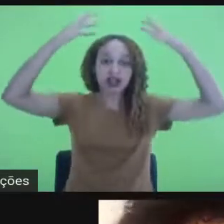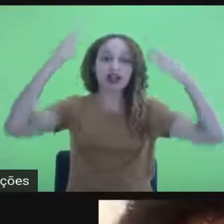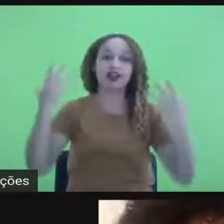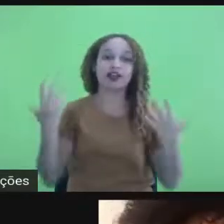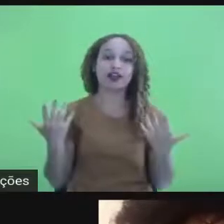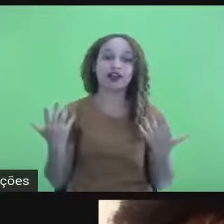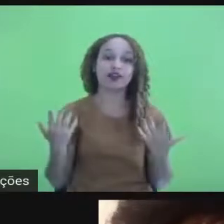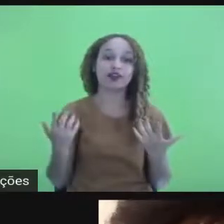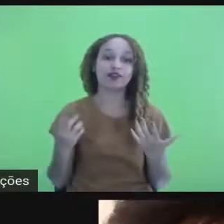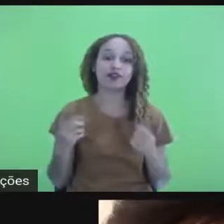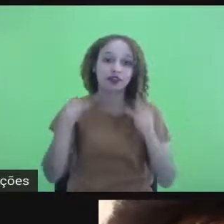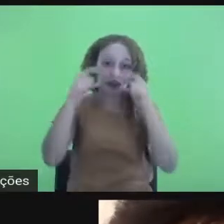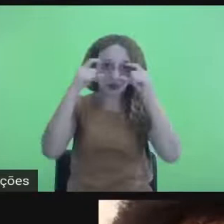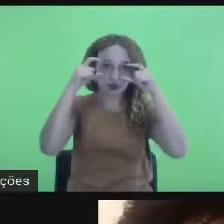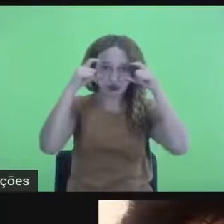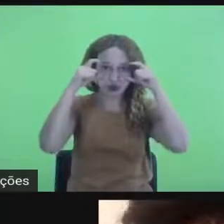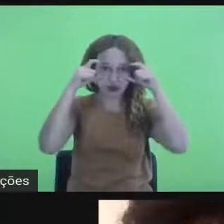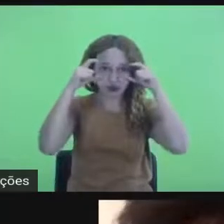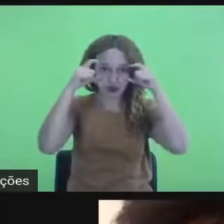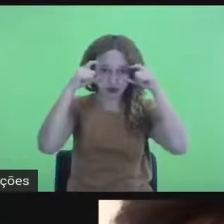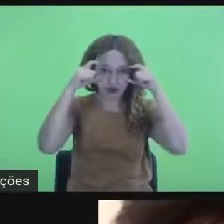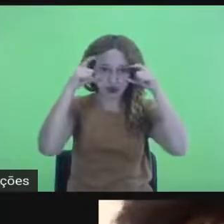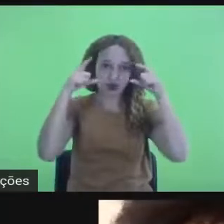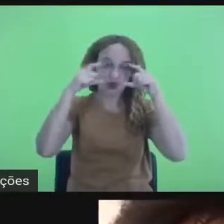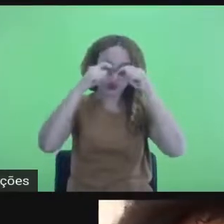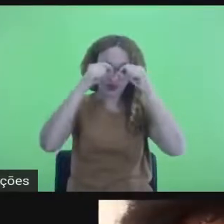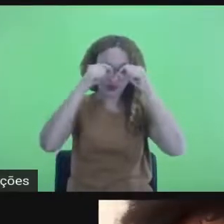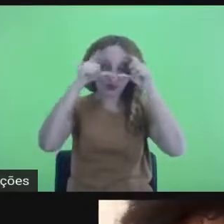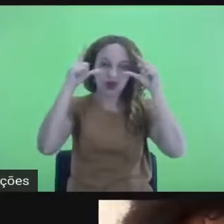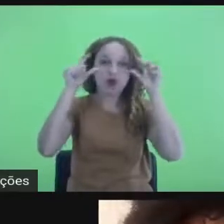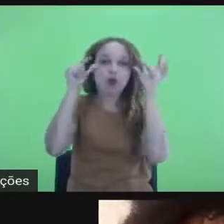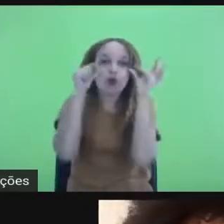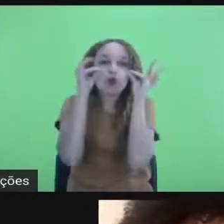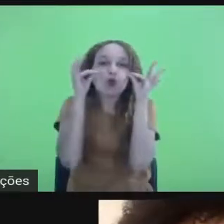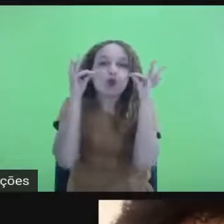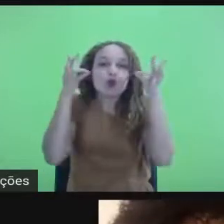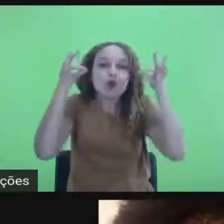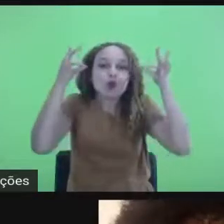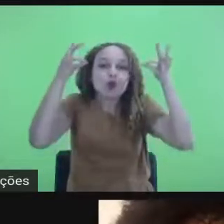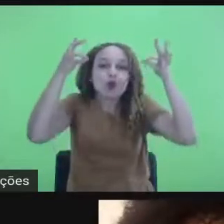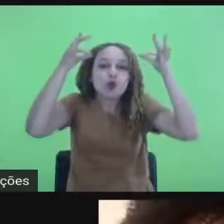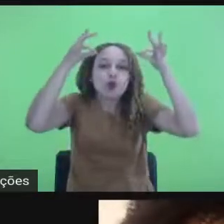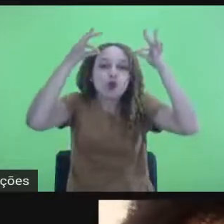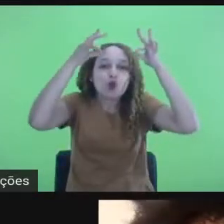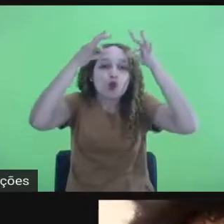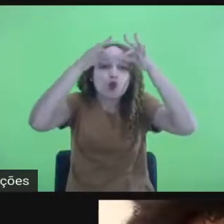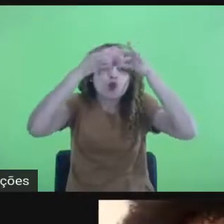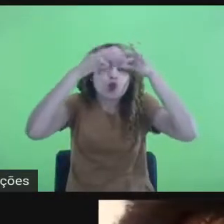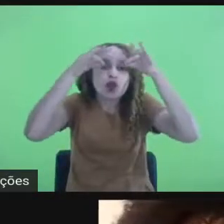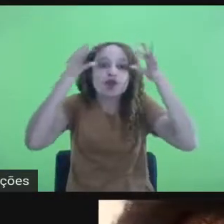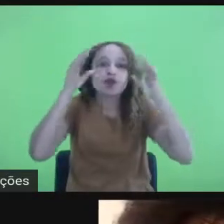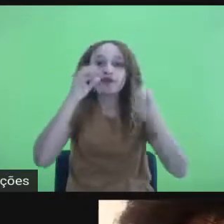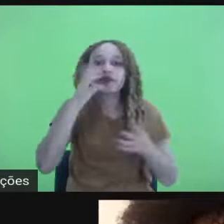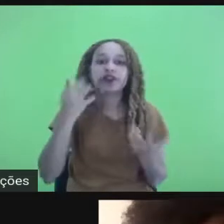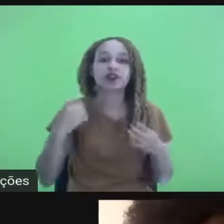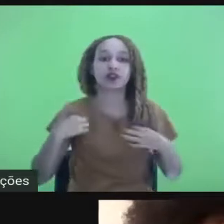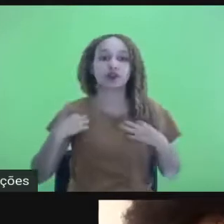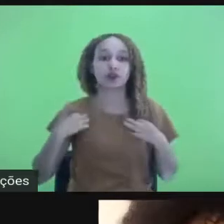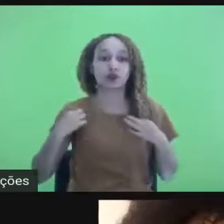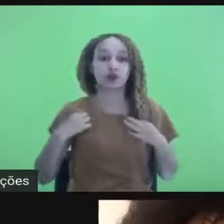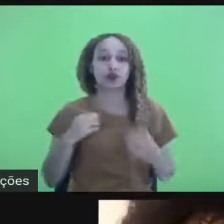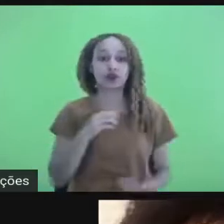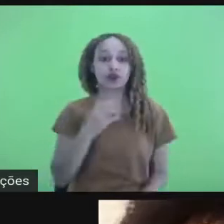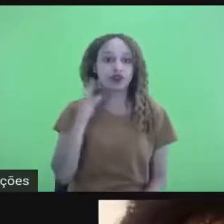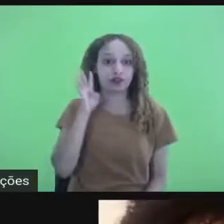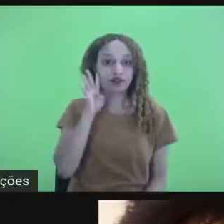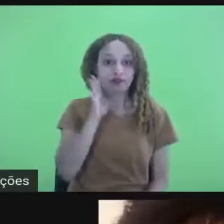Estou usando óculos de armação meio fininha, meio dourada. Estou com uma camiseta branca e um brinco amarelo